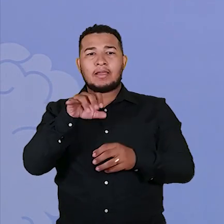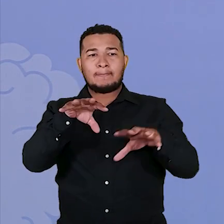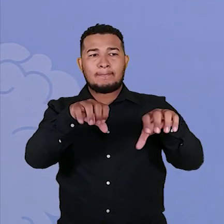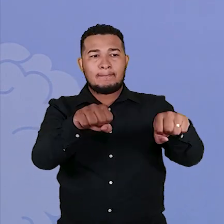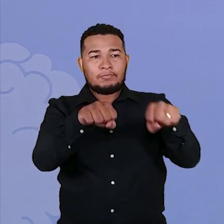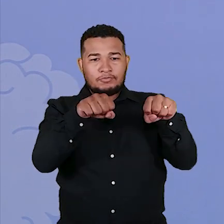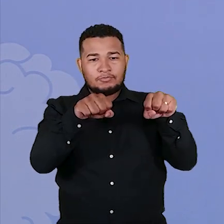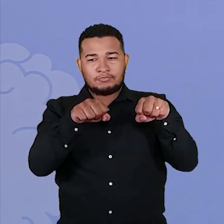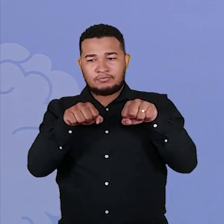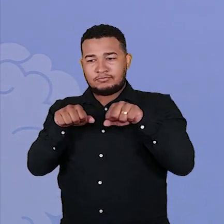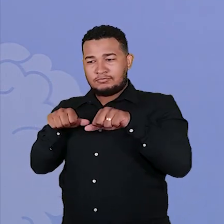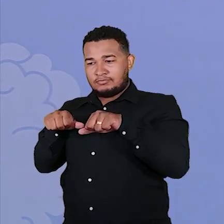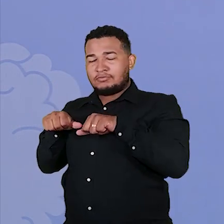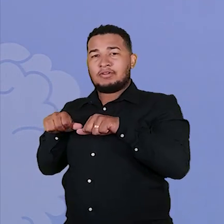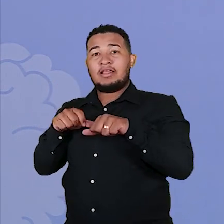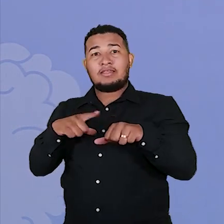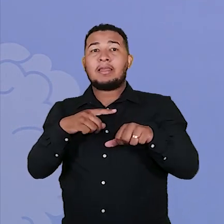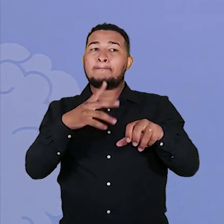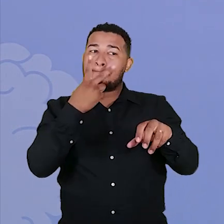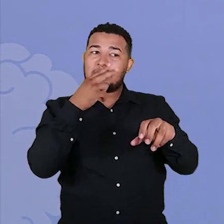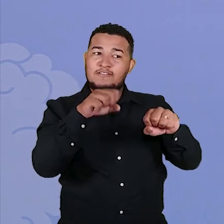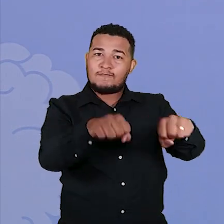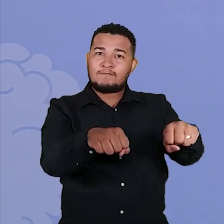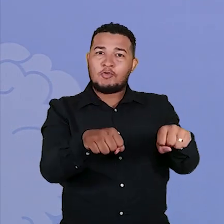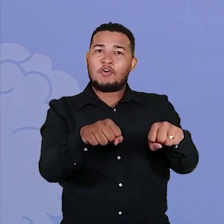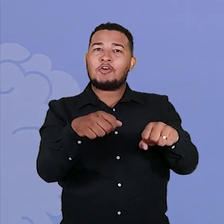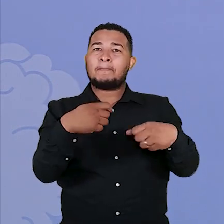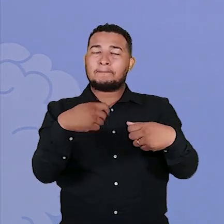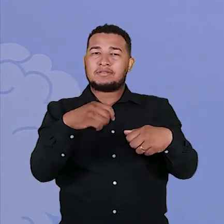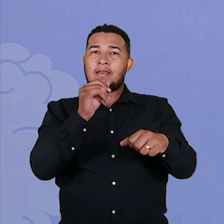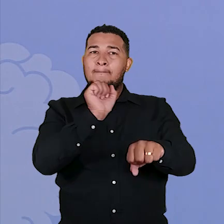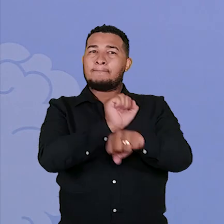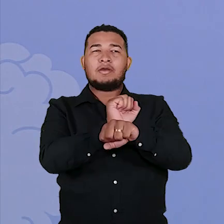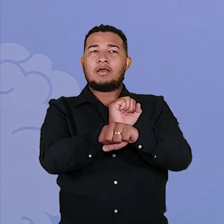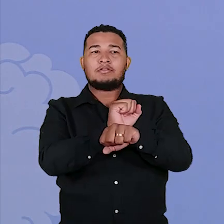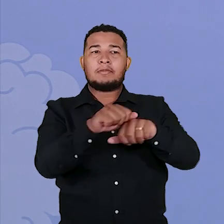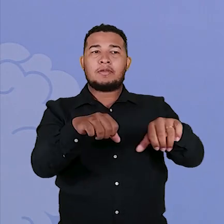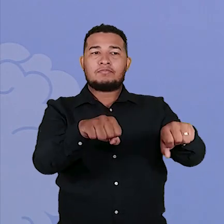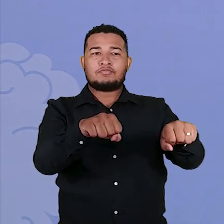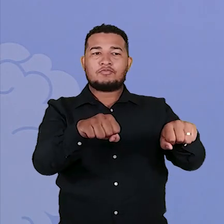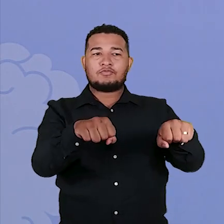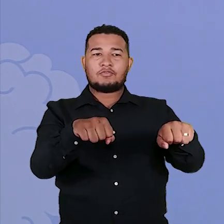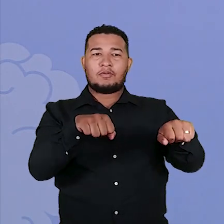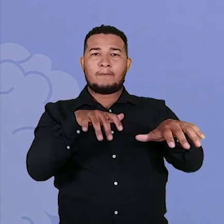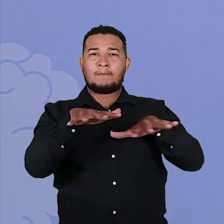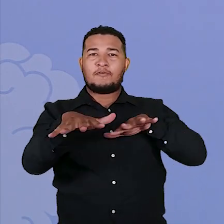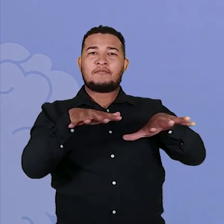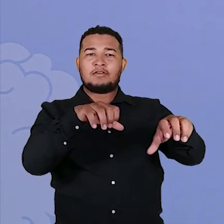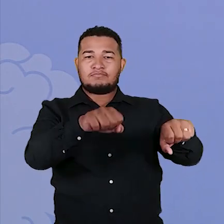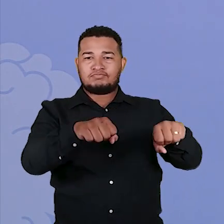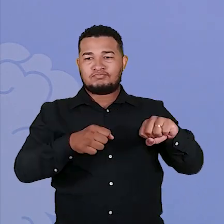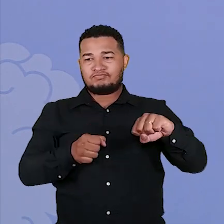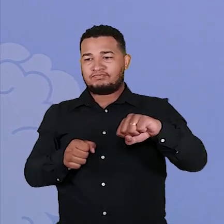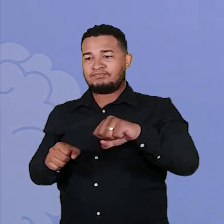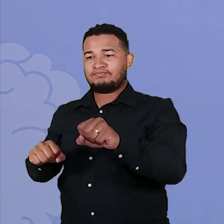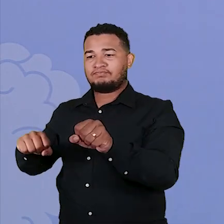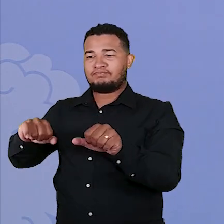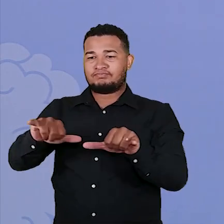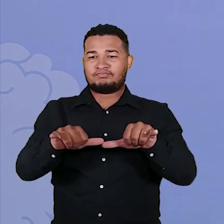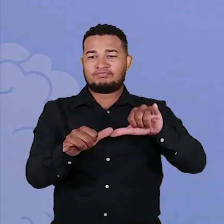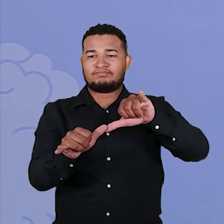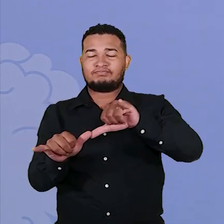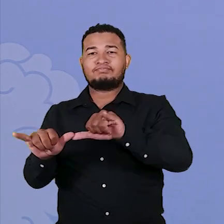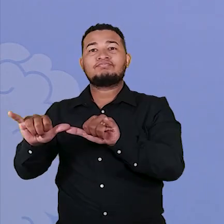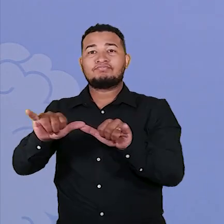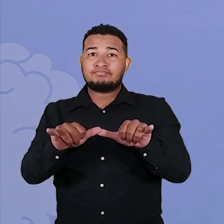pega o carrinho você tá retirando ele do repouso você está exercendo uma força e ele tá saindo